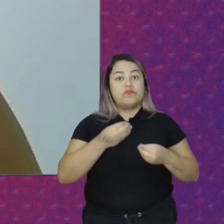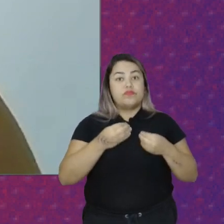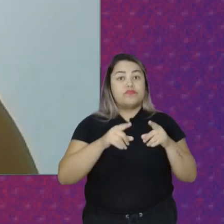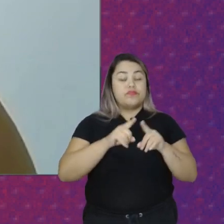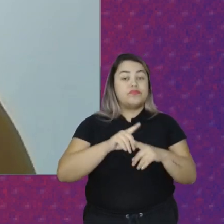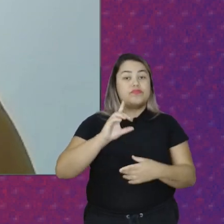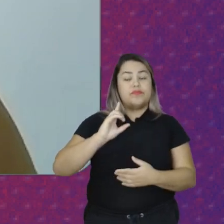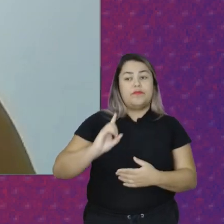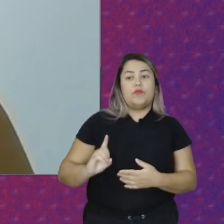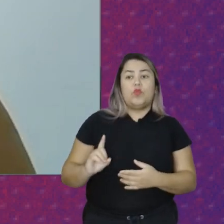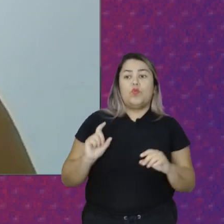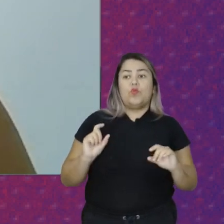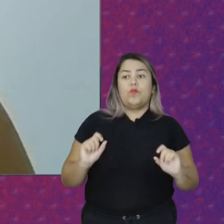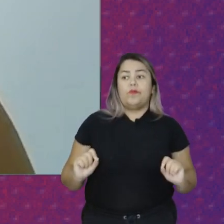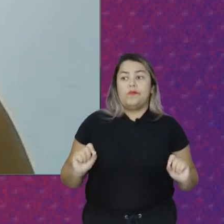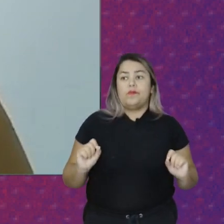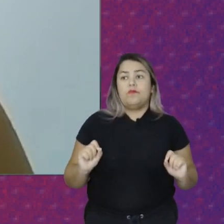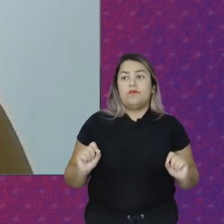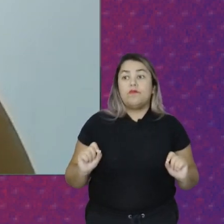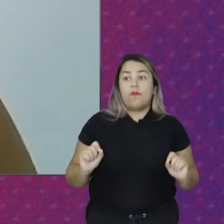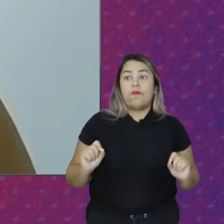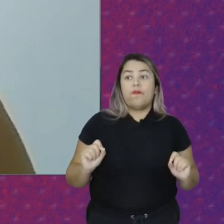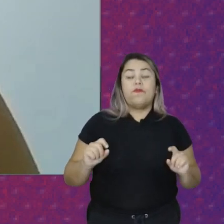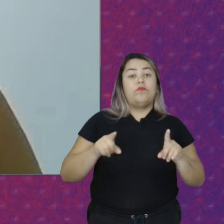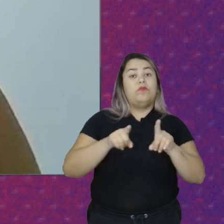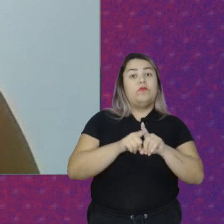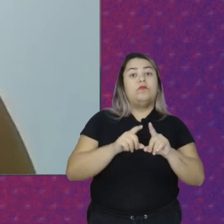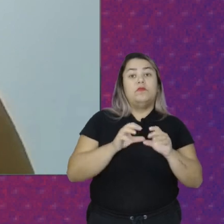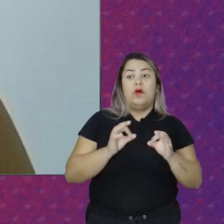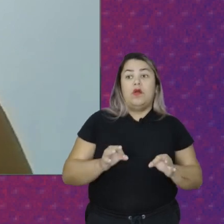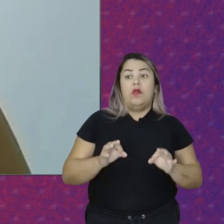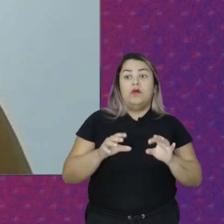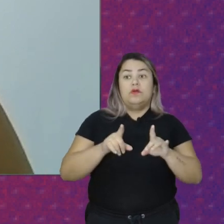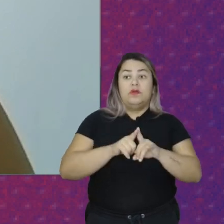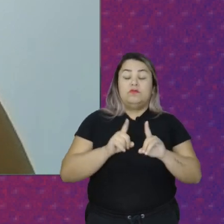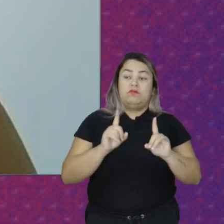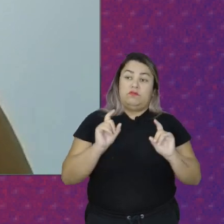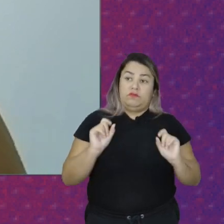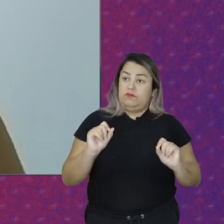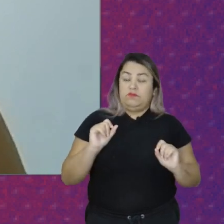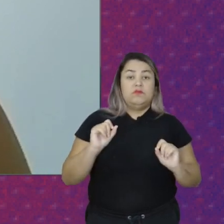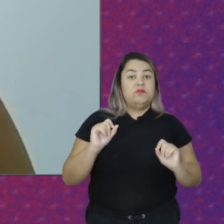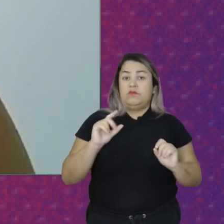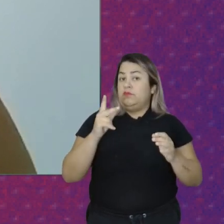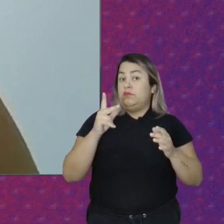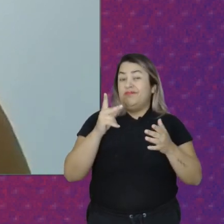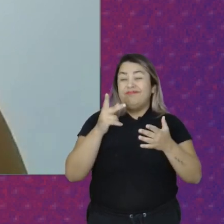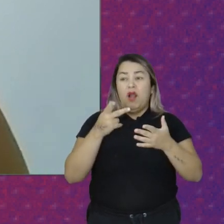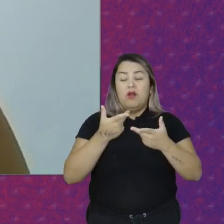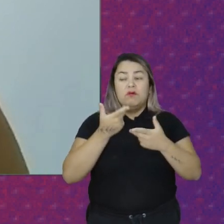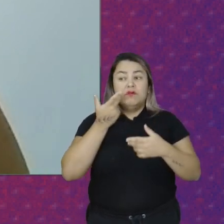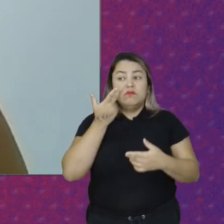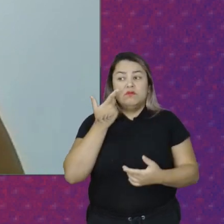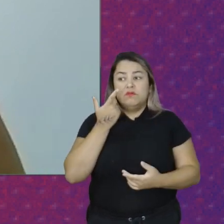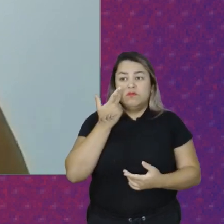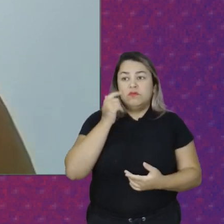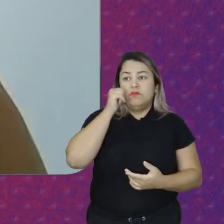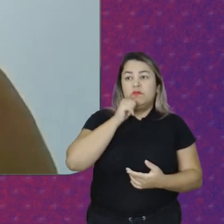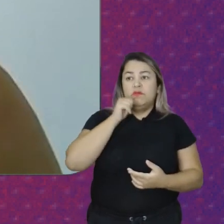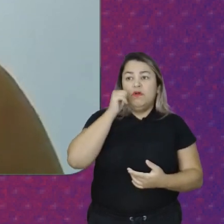direito. E aí de uma maneira muito concreta, né? Então, não é raro uma mulher com deficiência